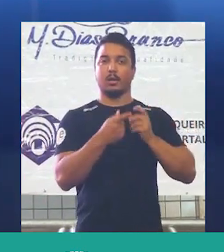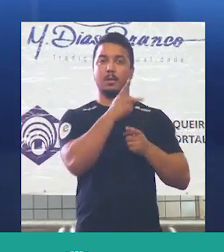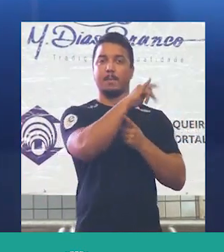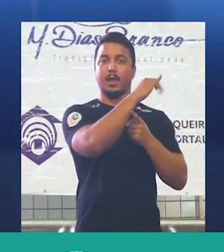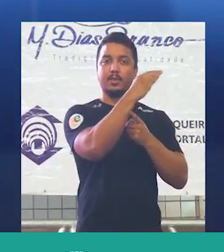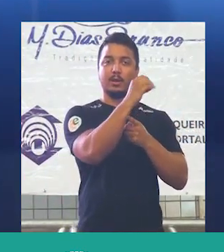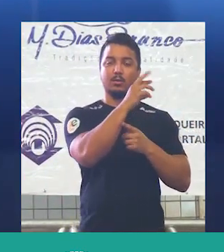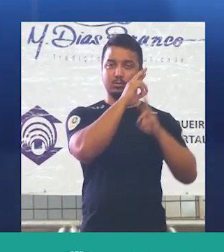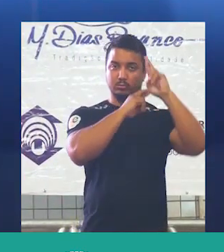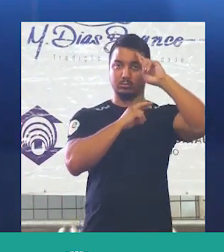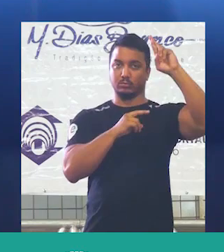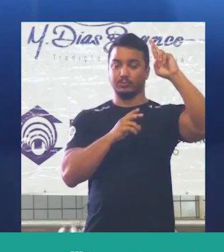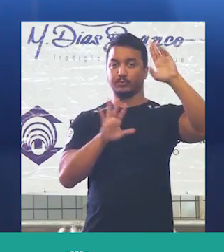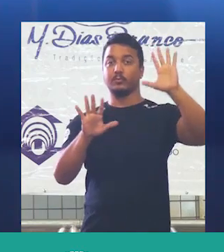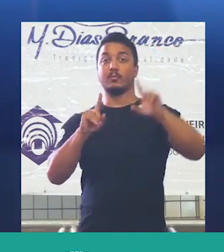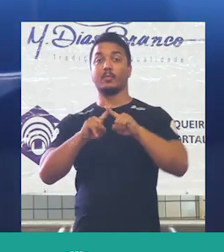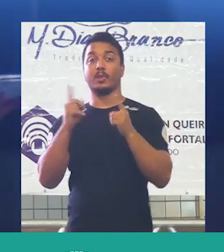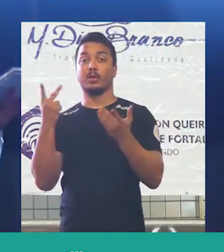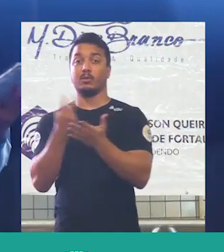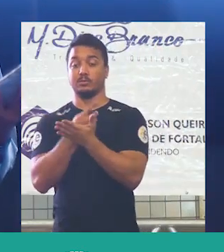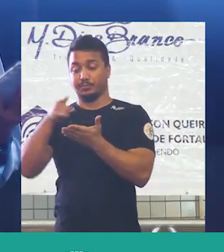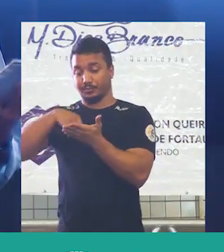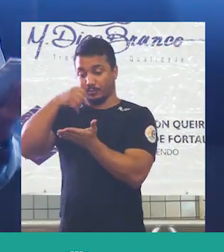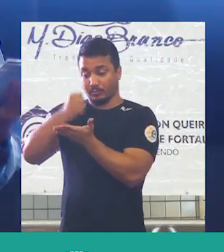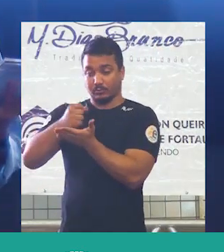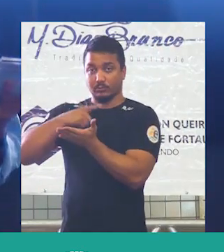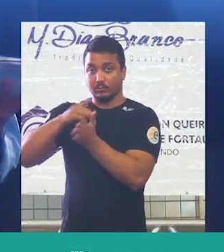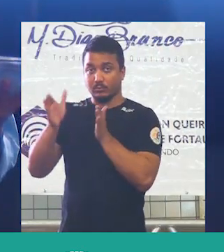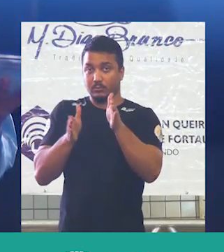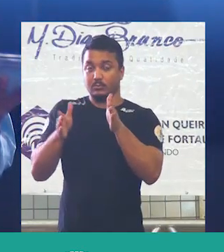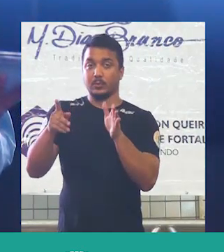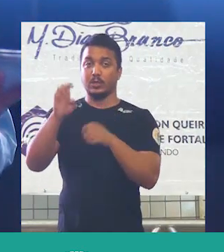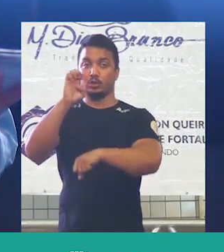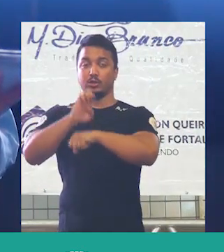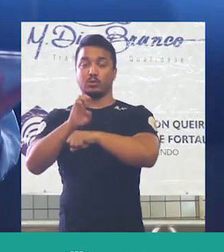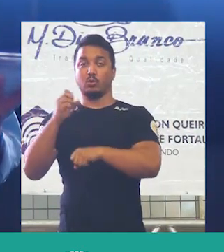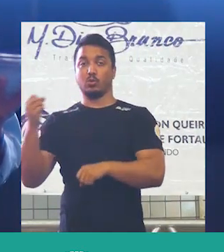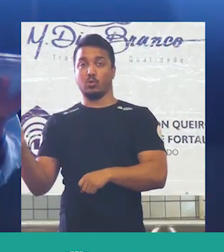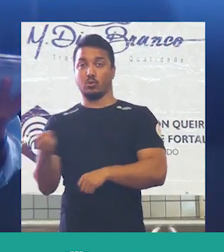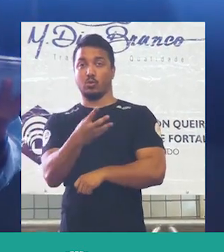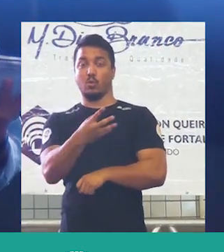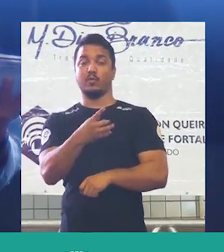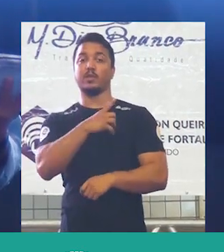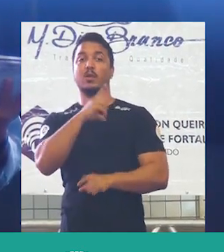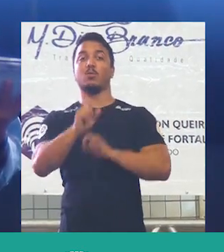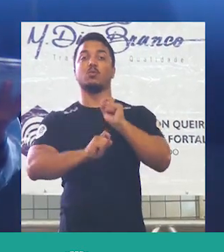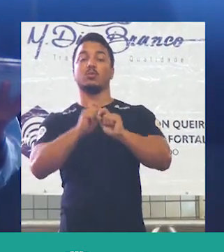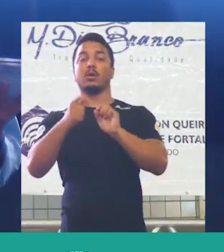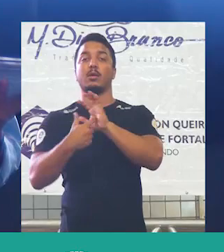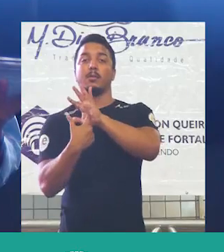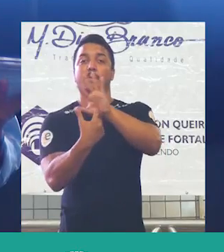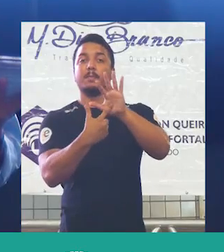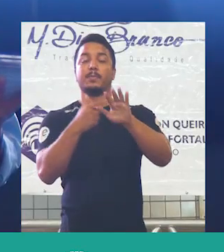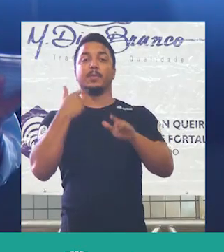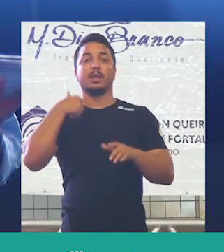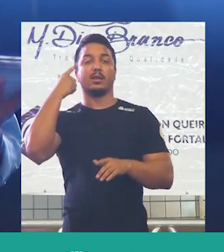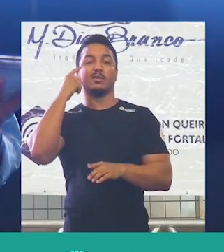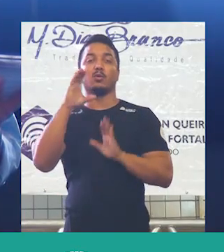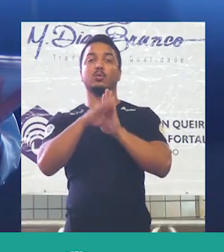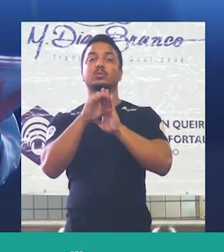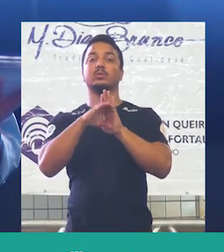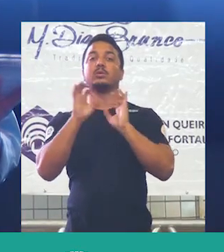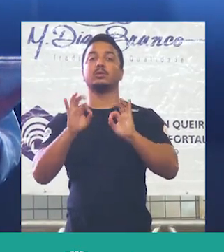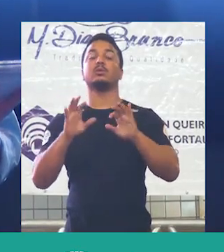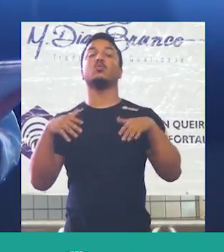com outros povos. Nesse documento, a época do Estado Novo, é apresentada uma concepção de